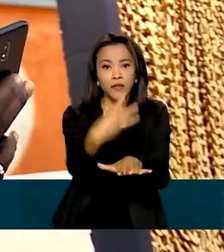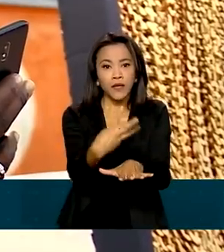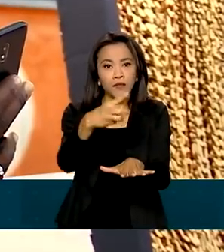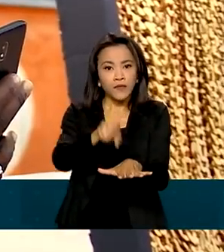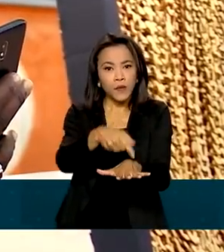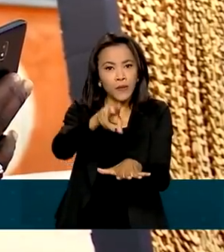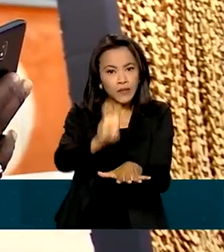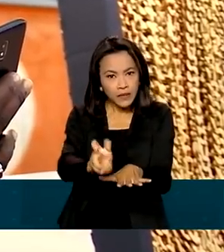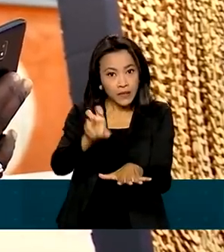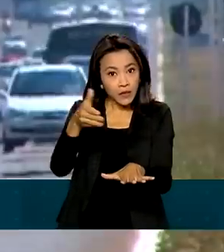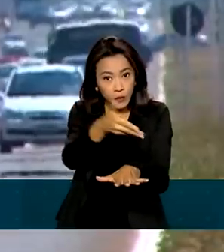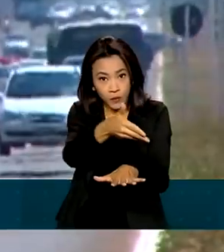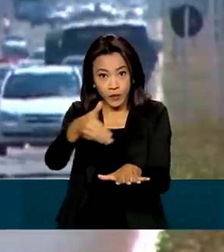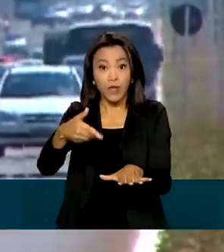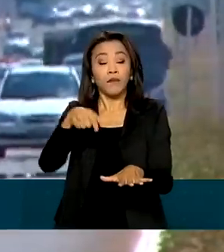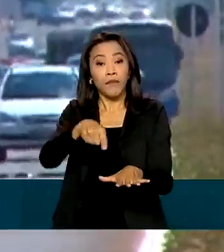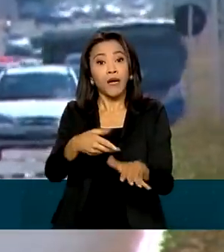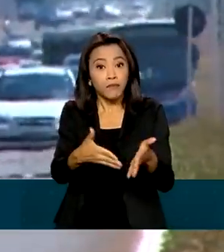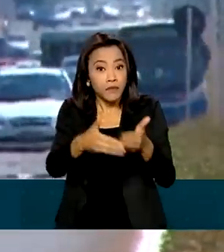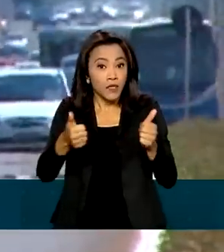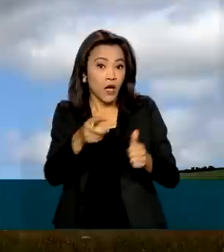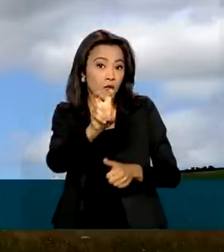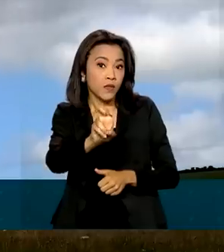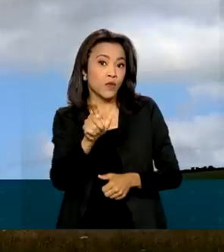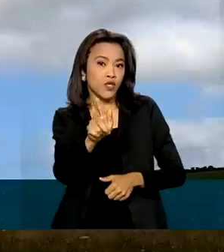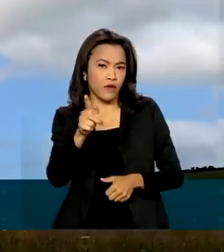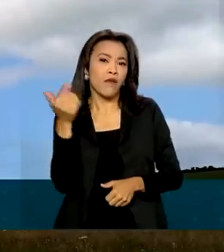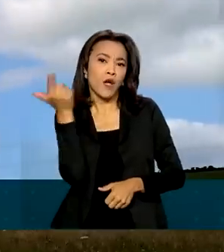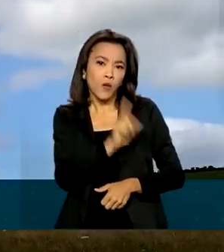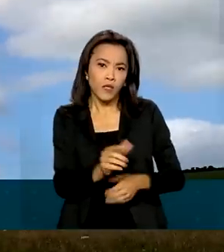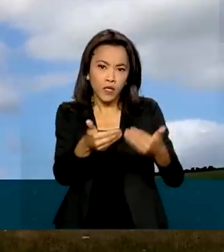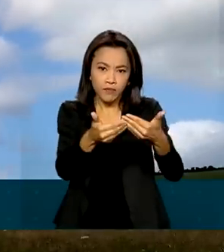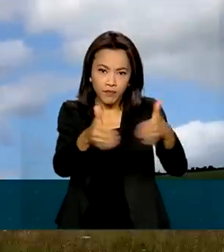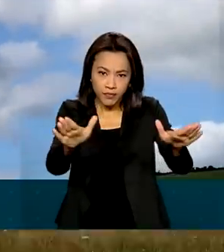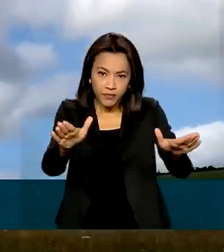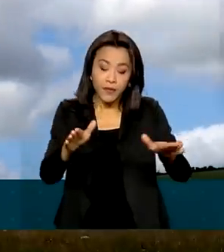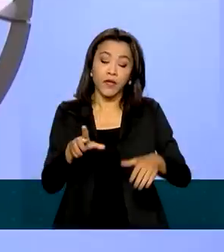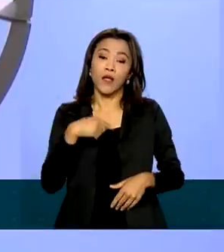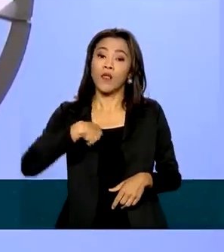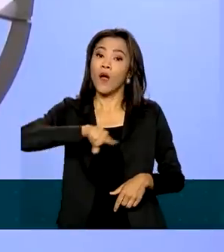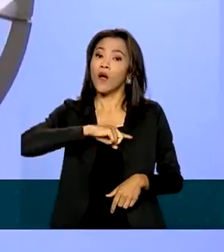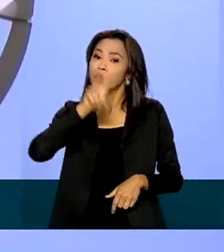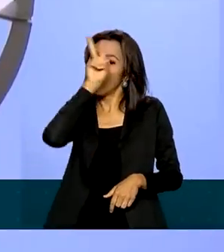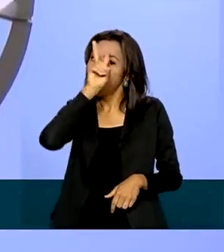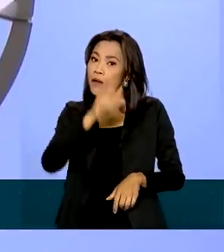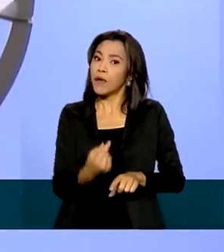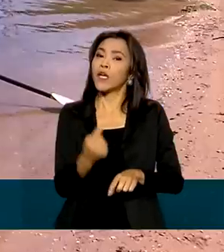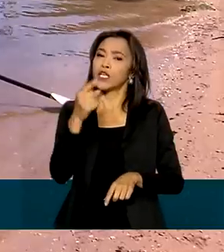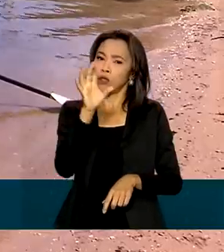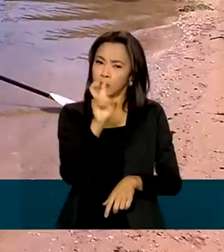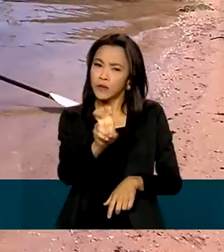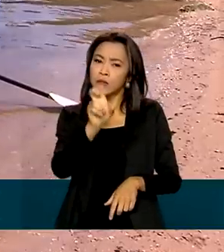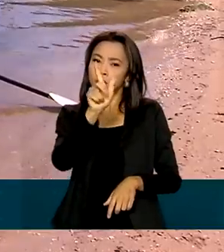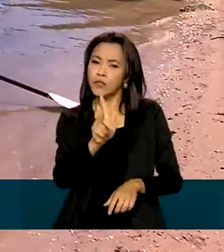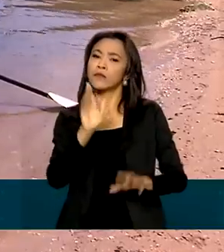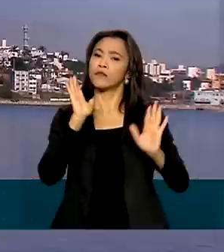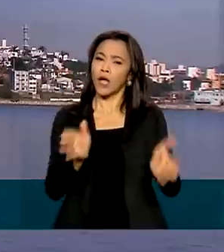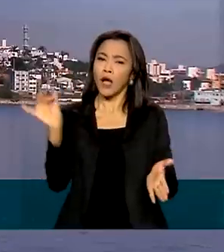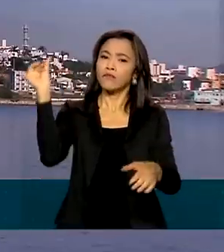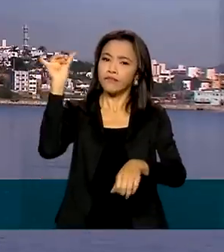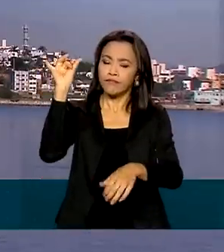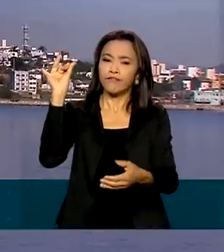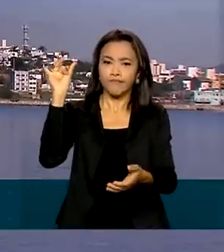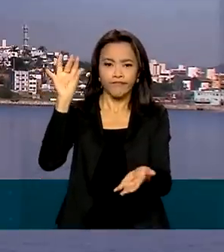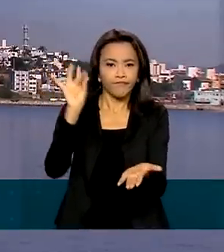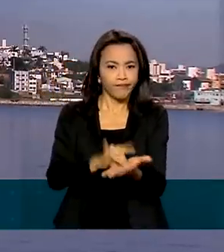GHz na licitação do 5G vão poder ativar o serviço. A gente lembra que o 5G já é uma realidade em oito